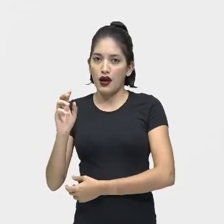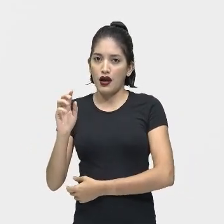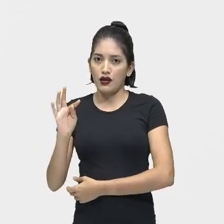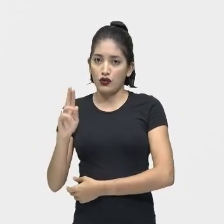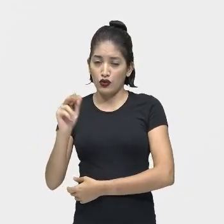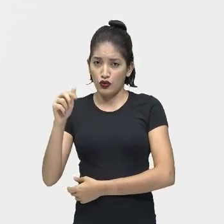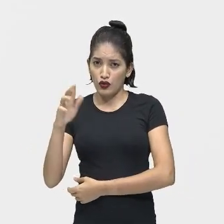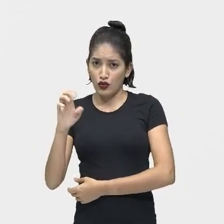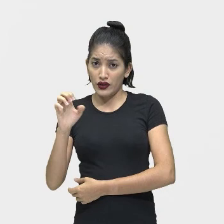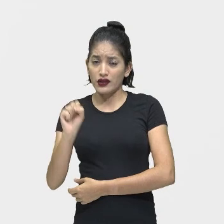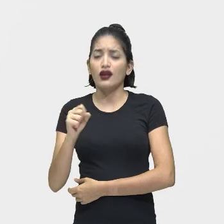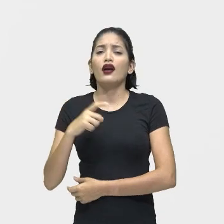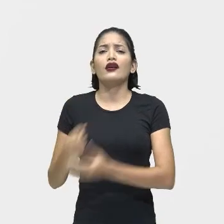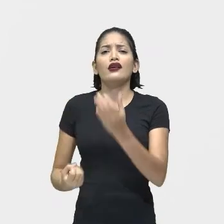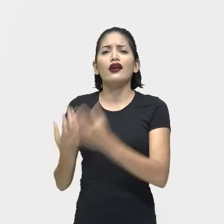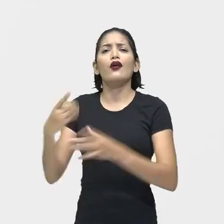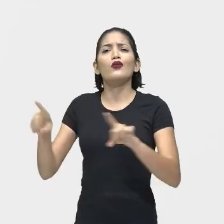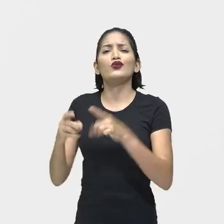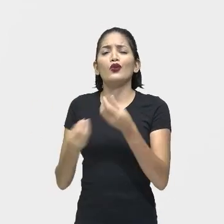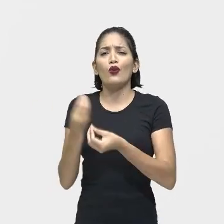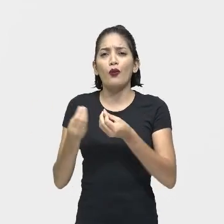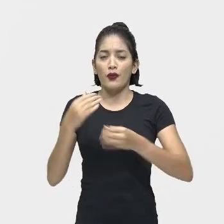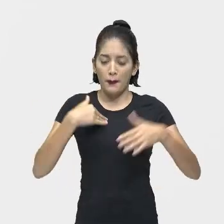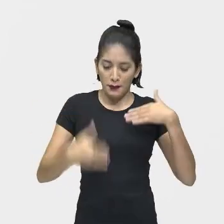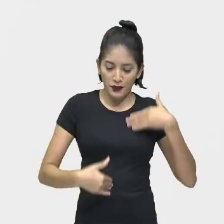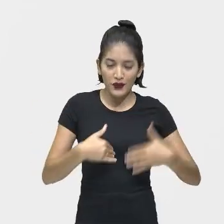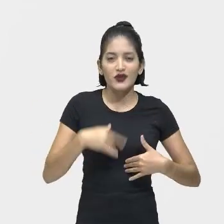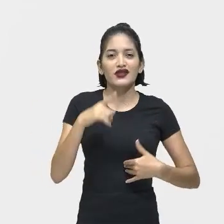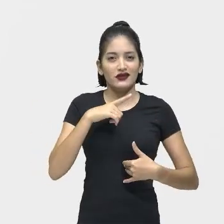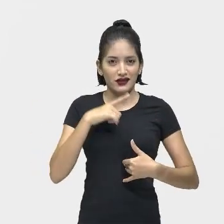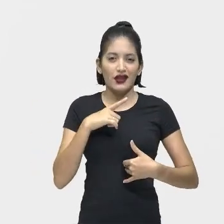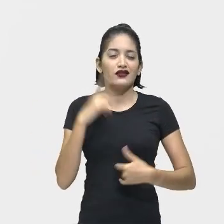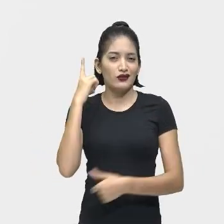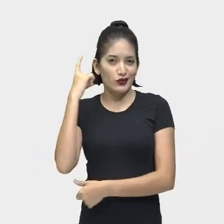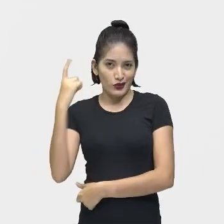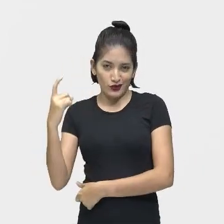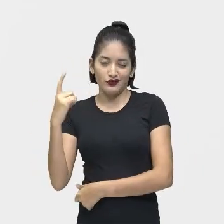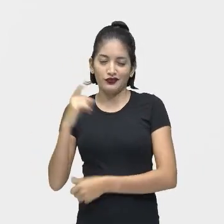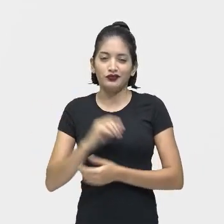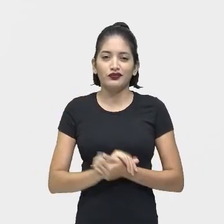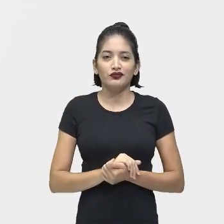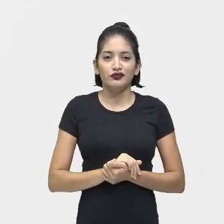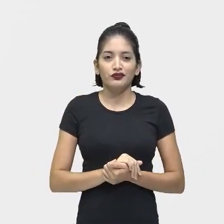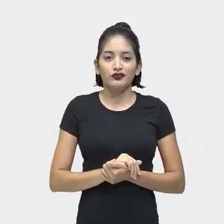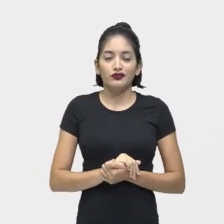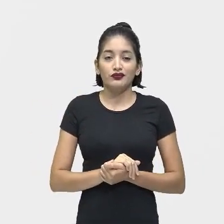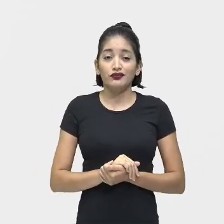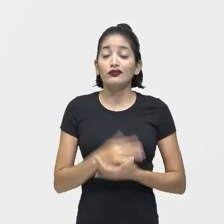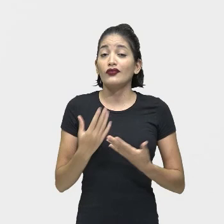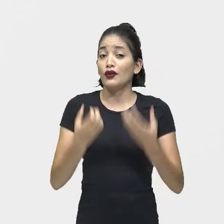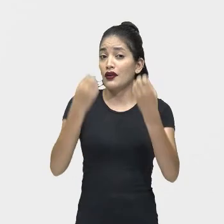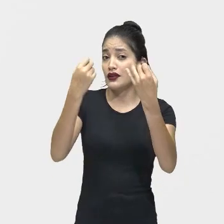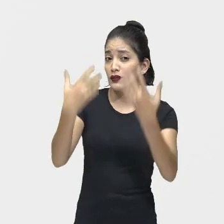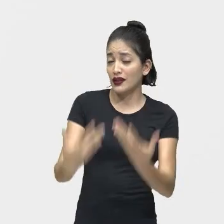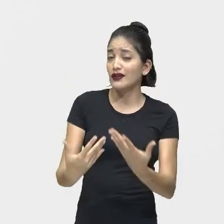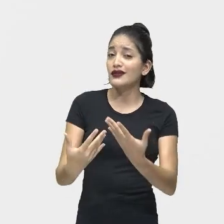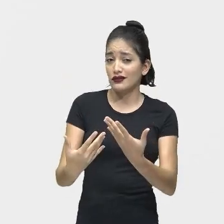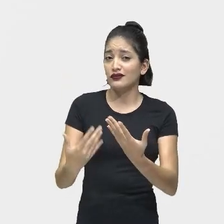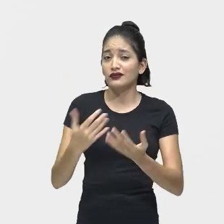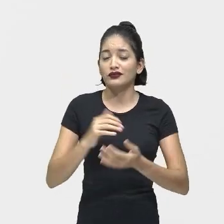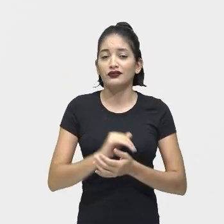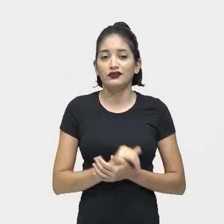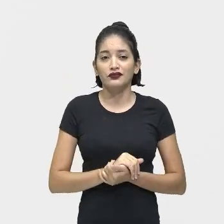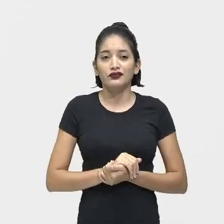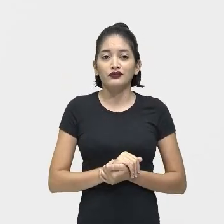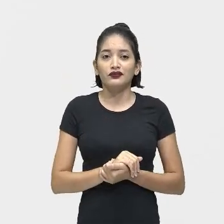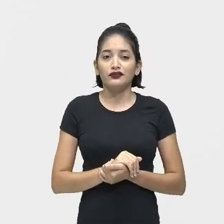músicas através do corpo, do som que emitem o corpo, né? Que eles exploram. E aí, nosso comentário sobre essa questão, a